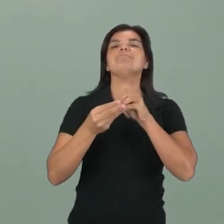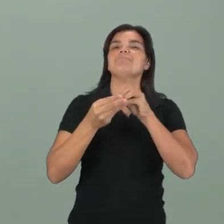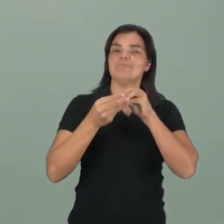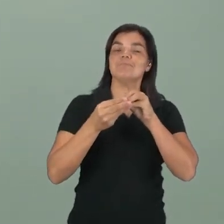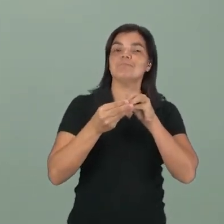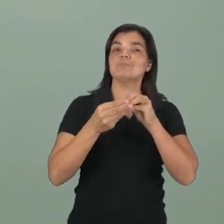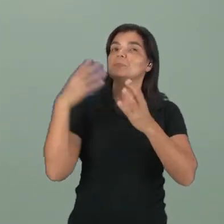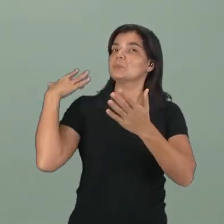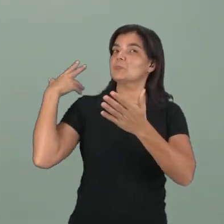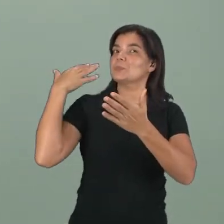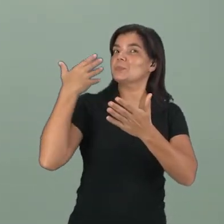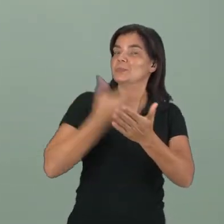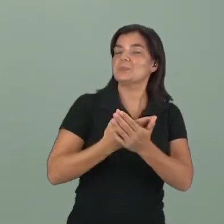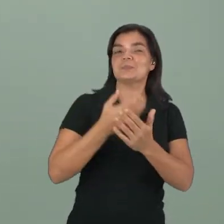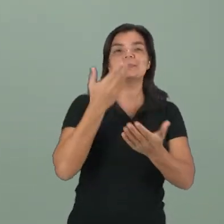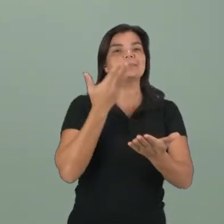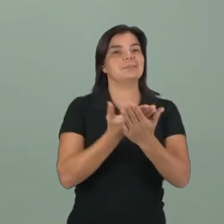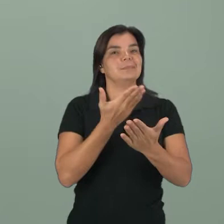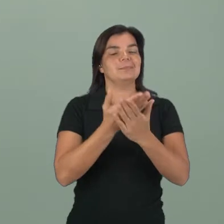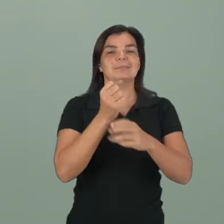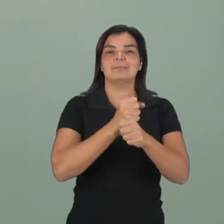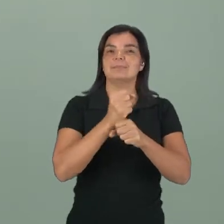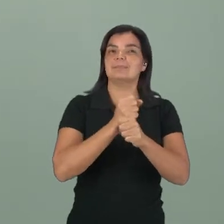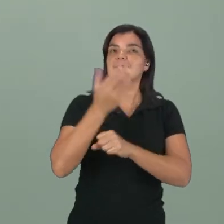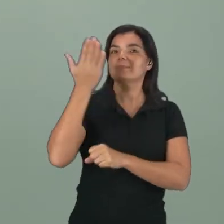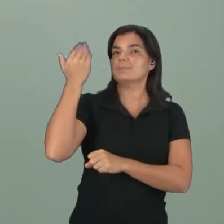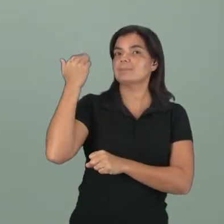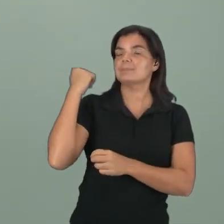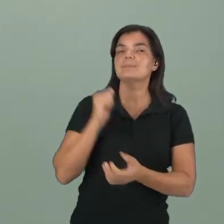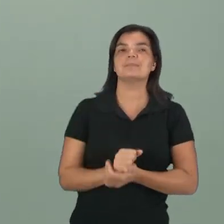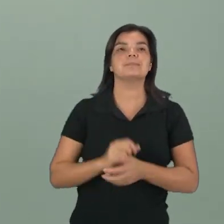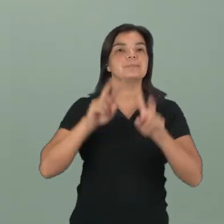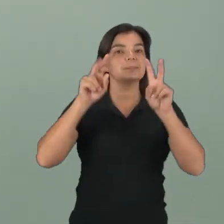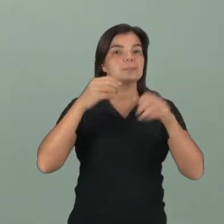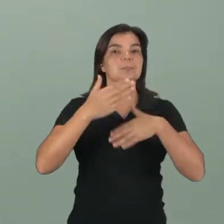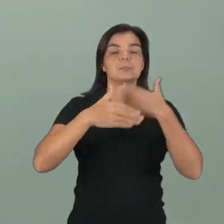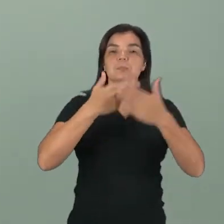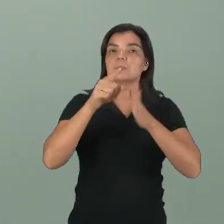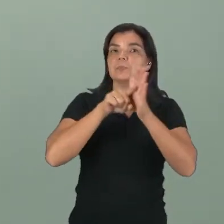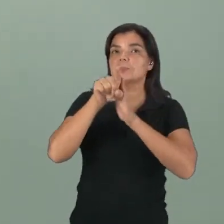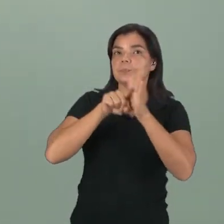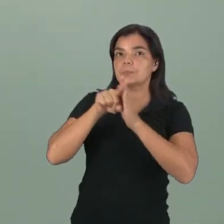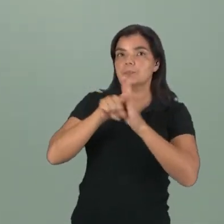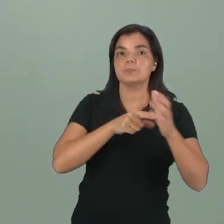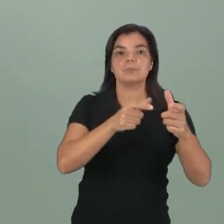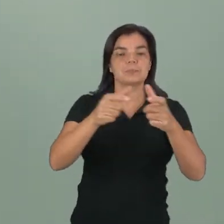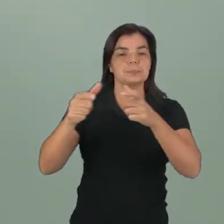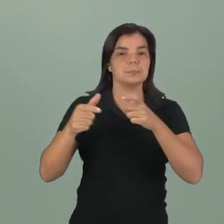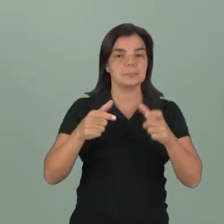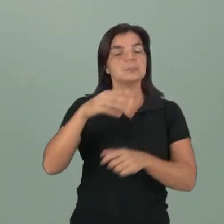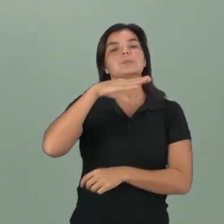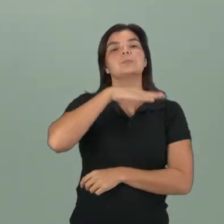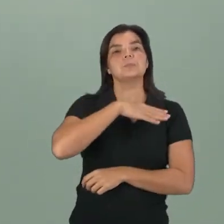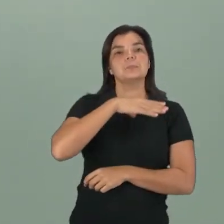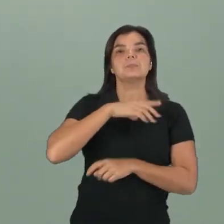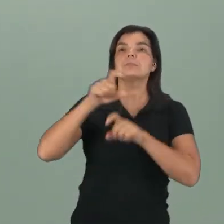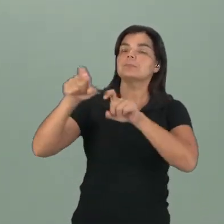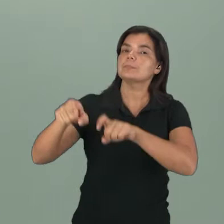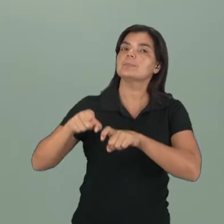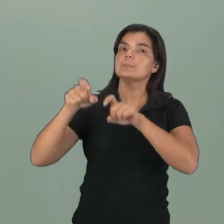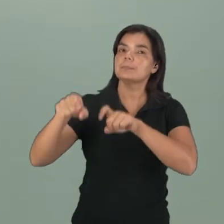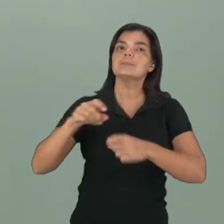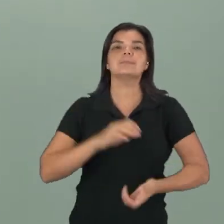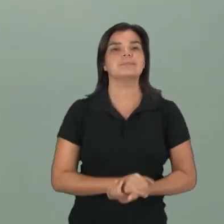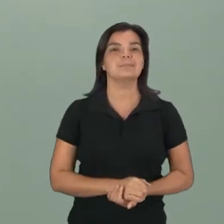você estudou no ano passado. E o nosso tema de hoje é desenvolvimento científico nos espaços urbanos e